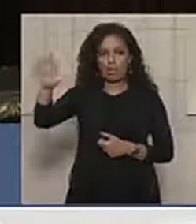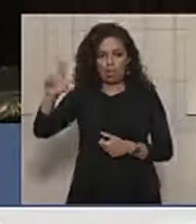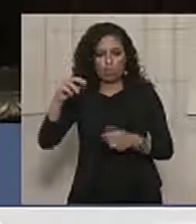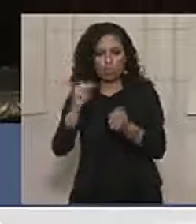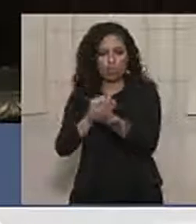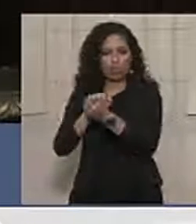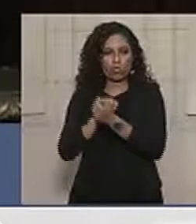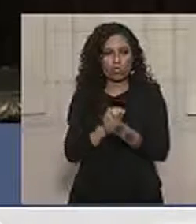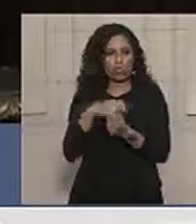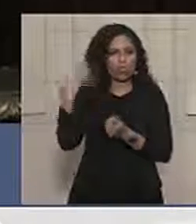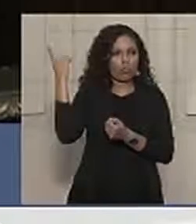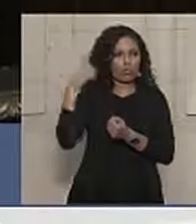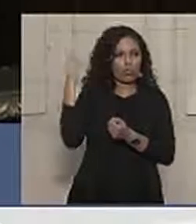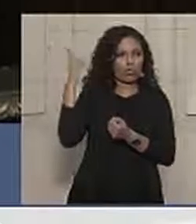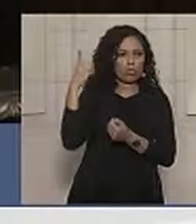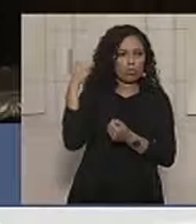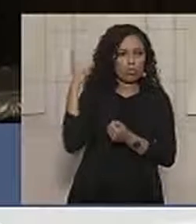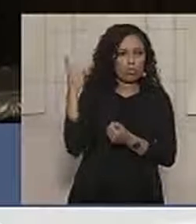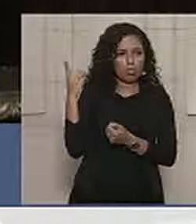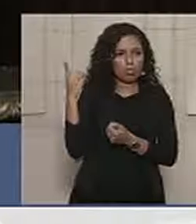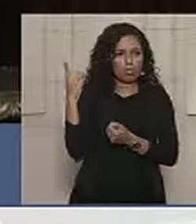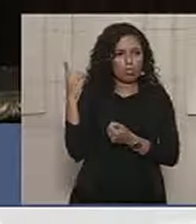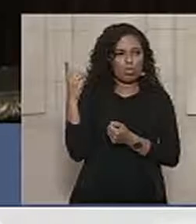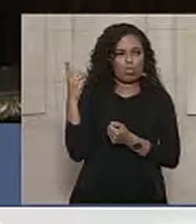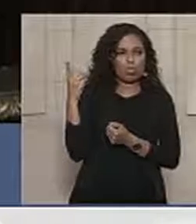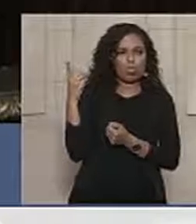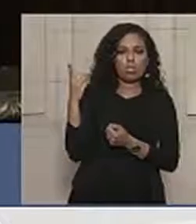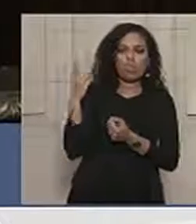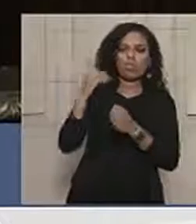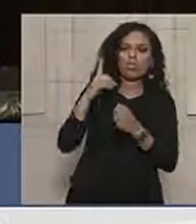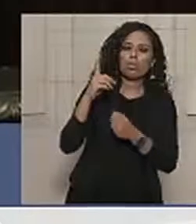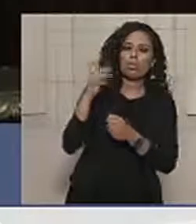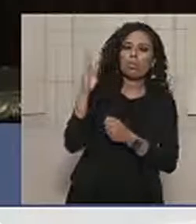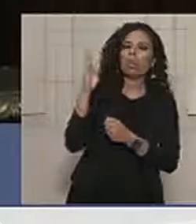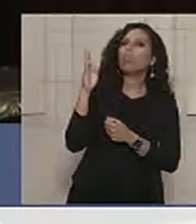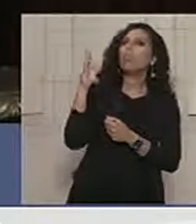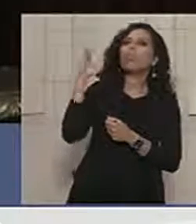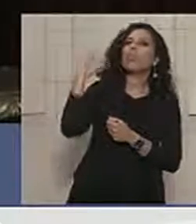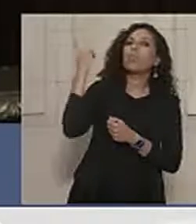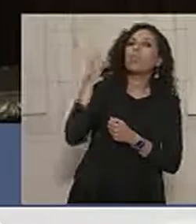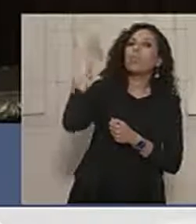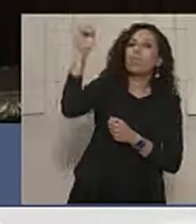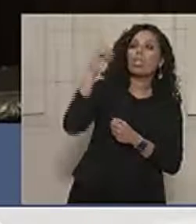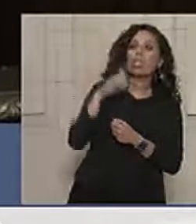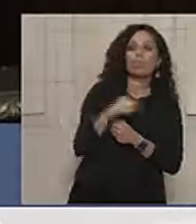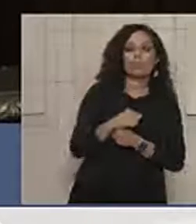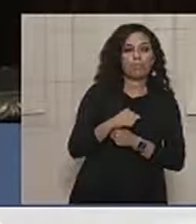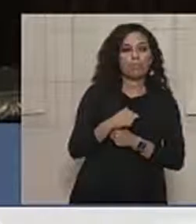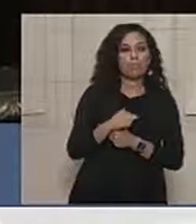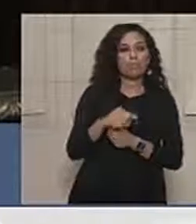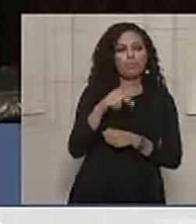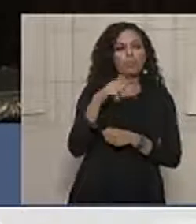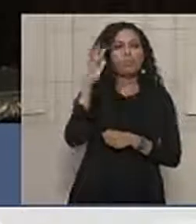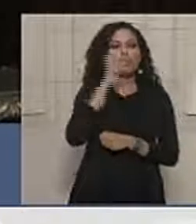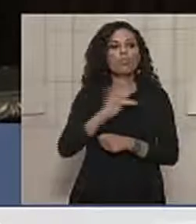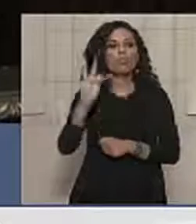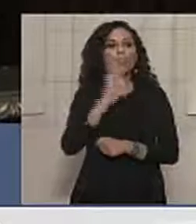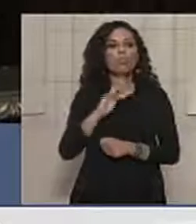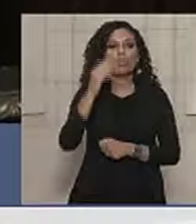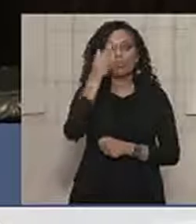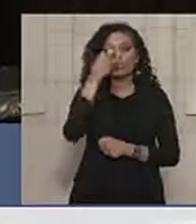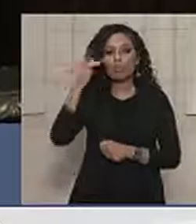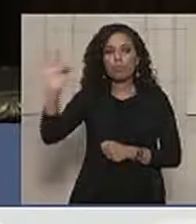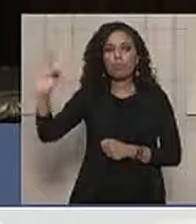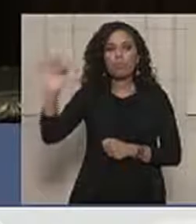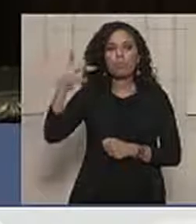inclusive com uma deputada de Saint-Denis, Silvia Capanema, brasileira, deputada lá, radicada em Paris,